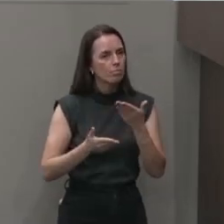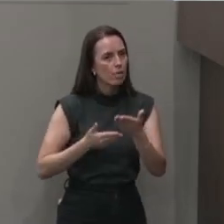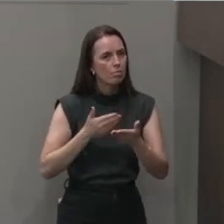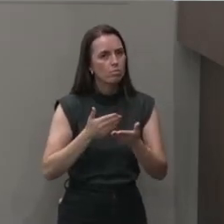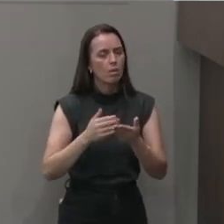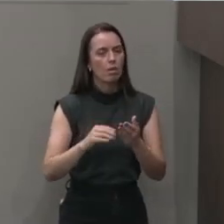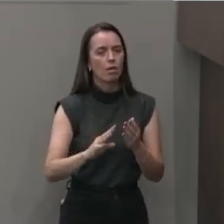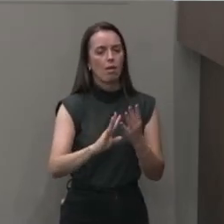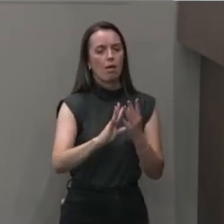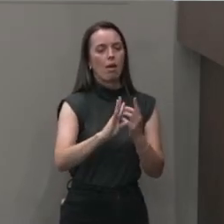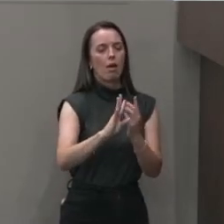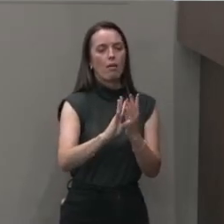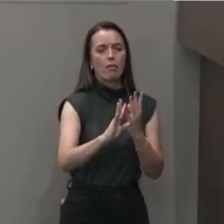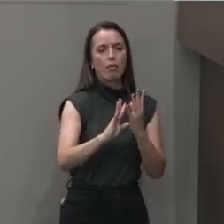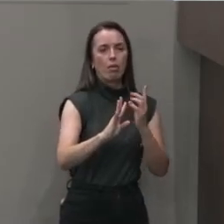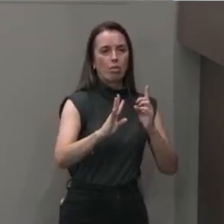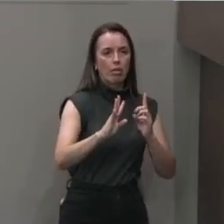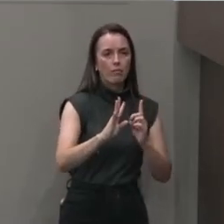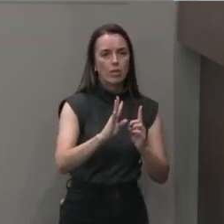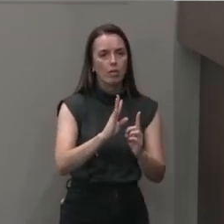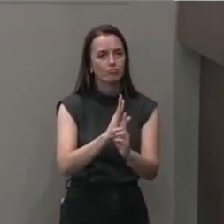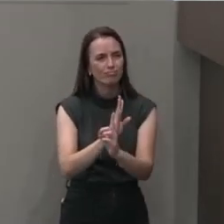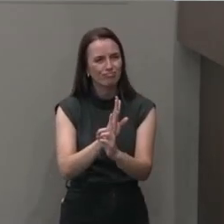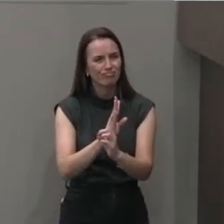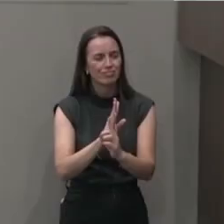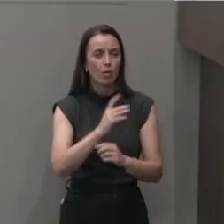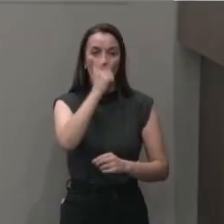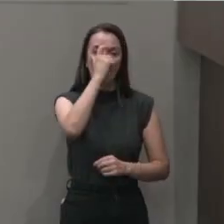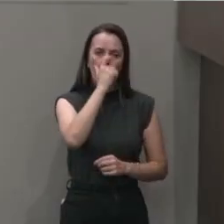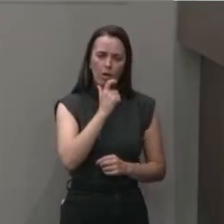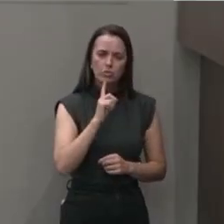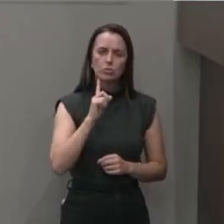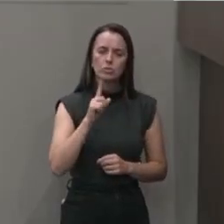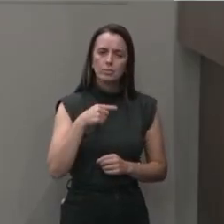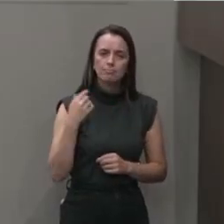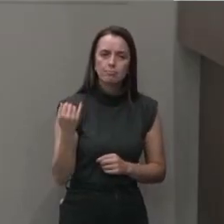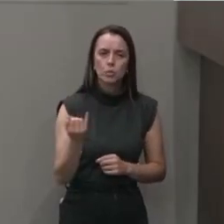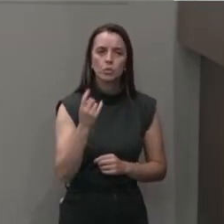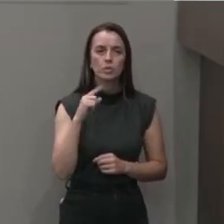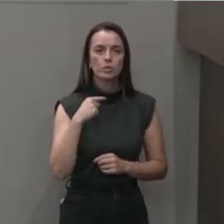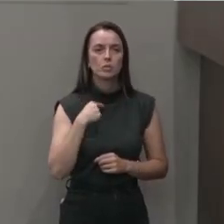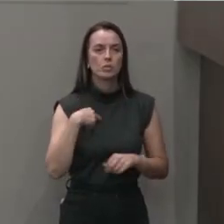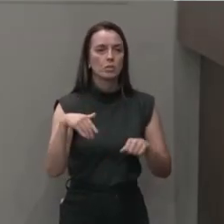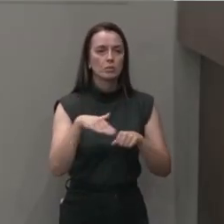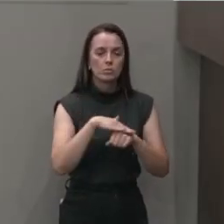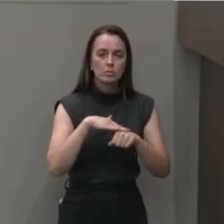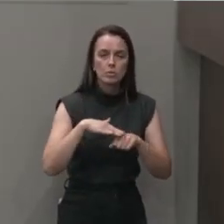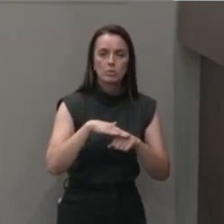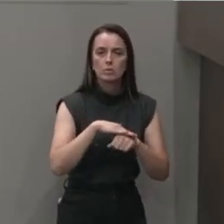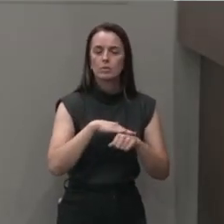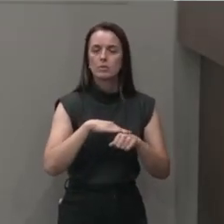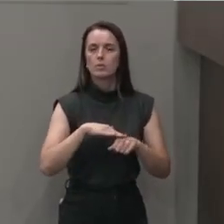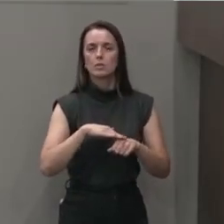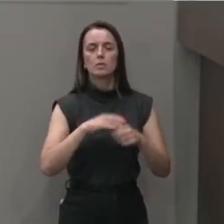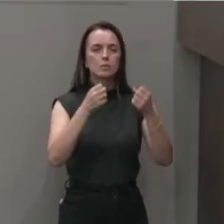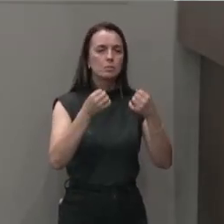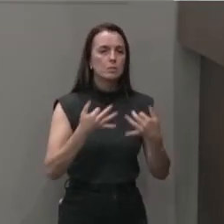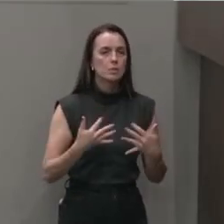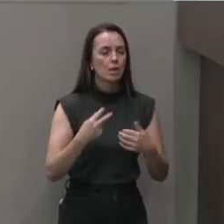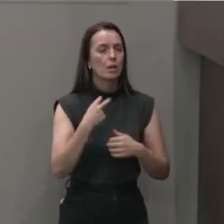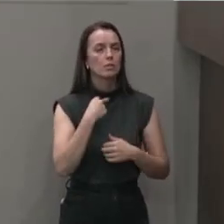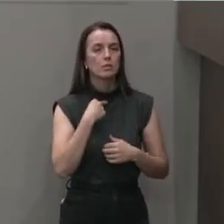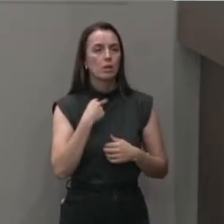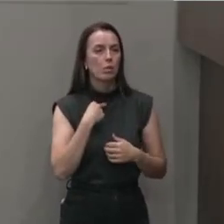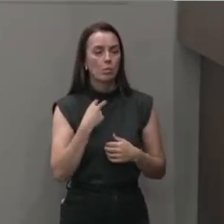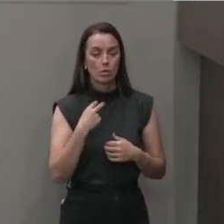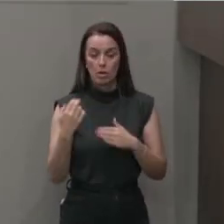senhor presidente, eu acho que essa questão é importante nós validarmos e não deixar dúvida sobre a questão do empresário definir